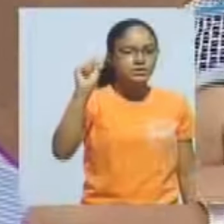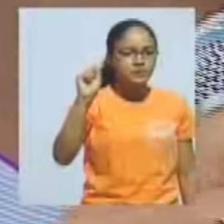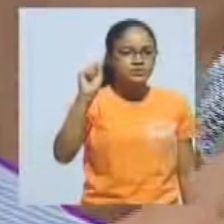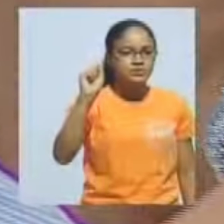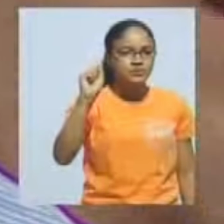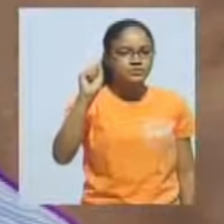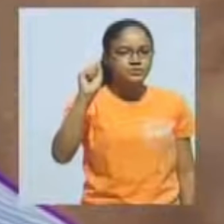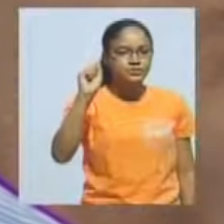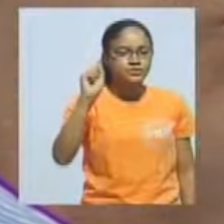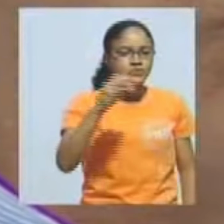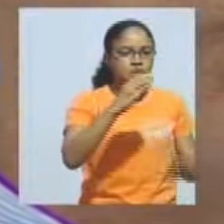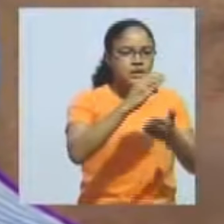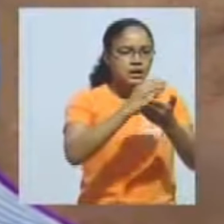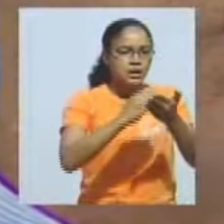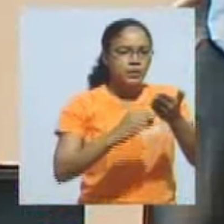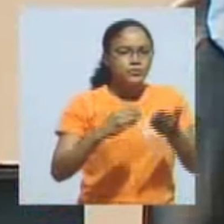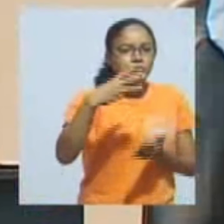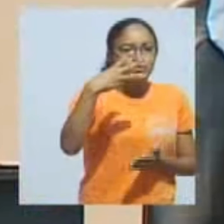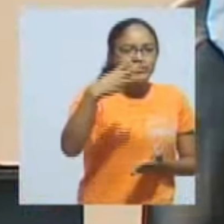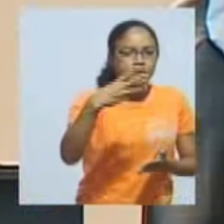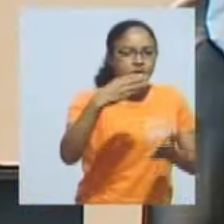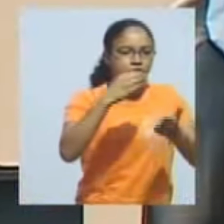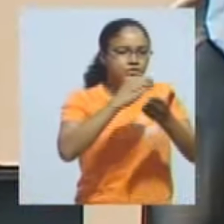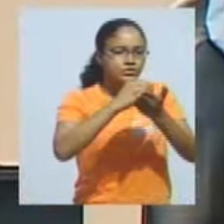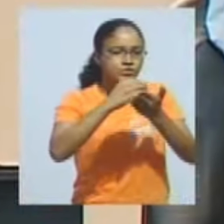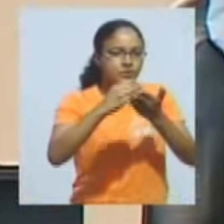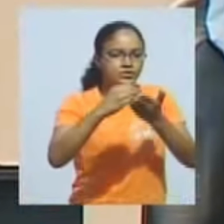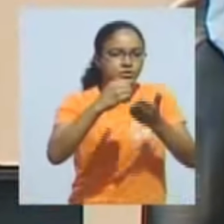versículos de 1 a 4.